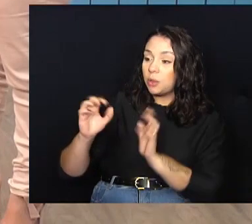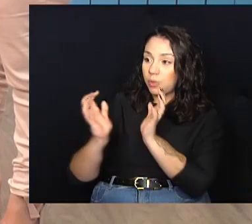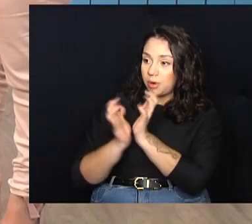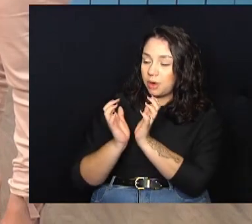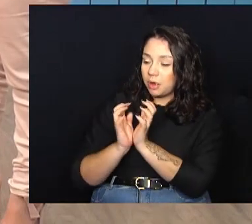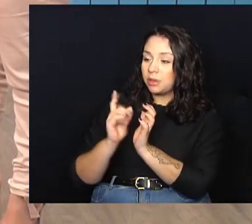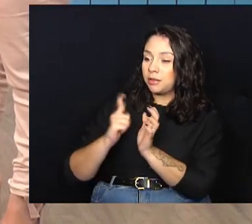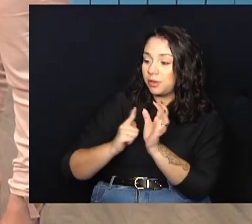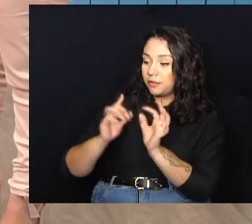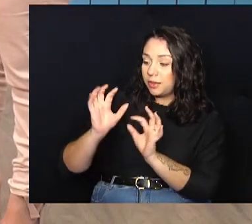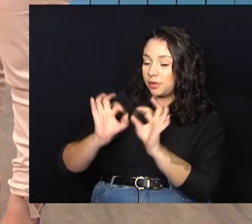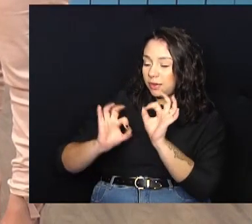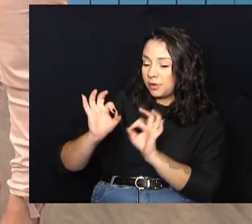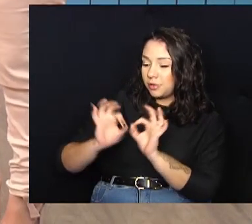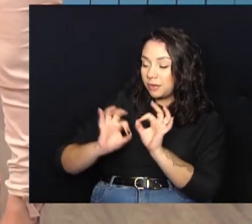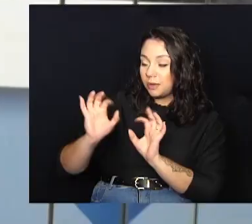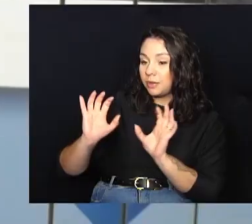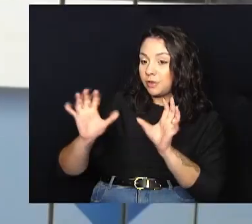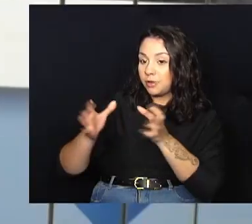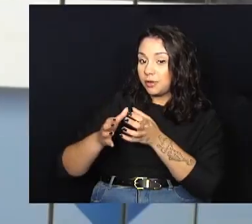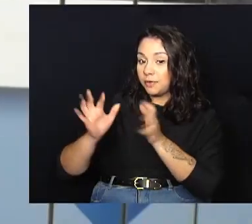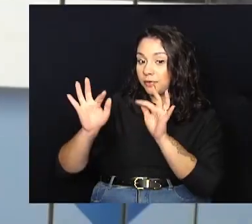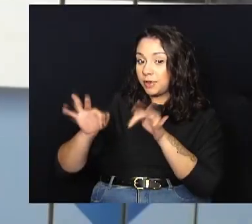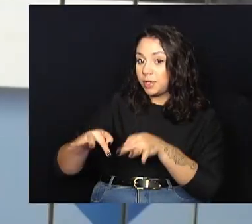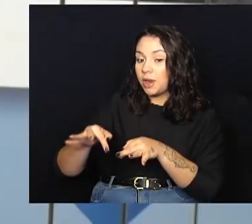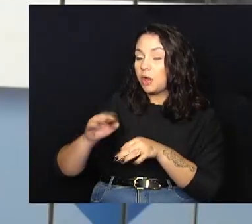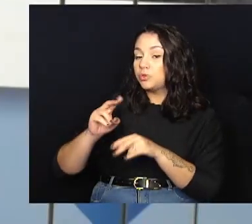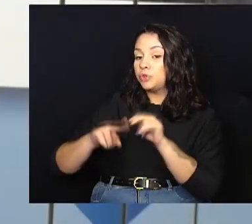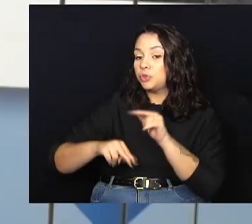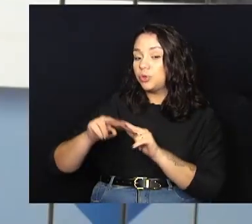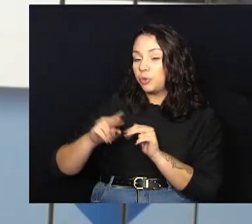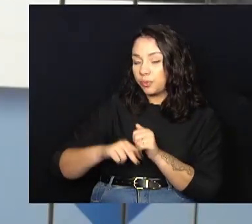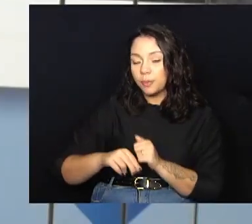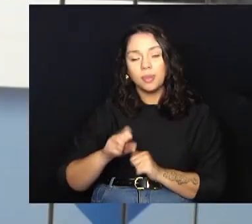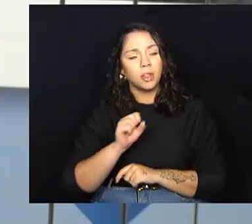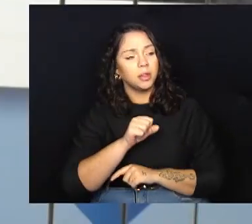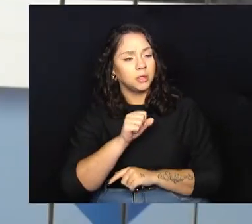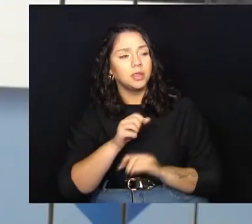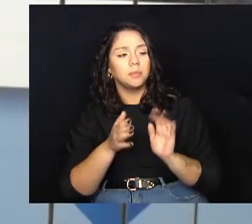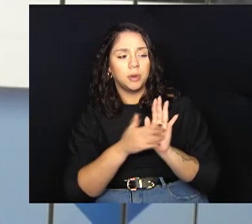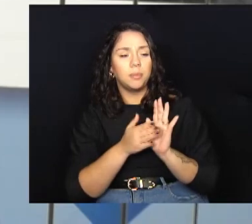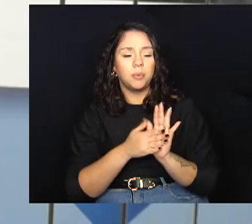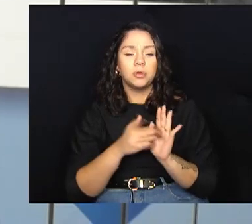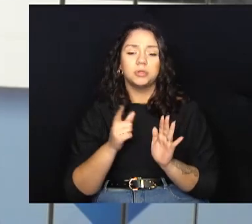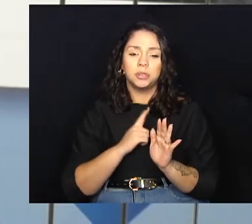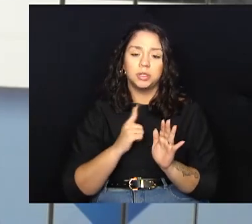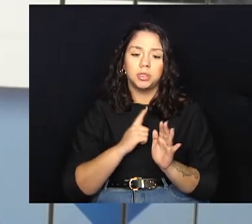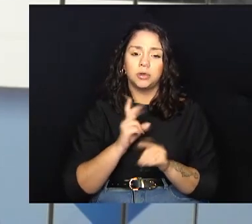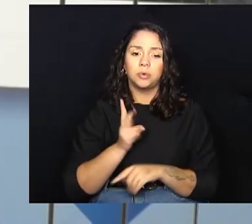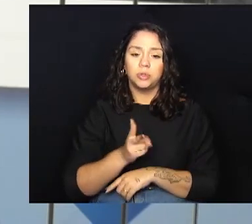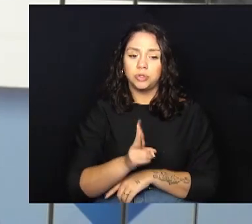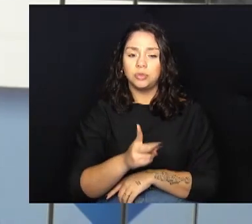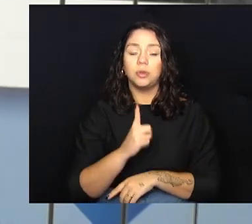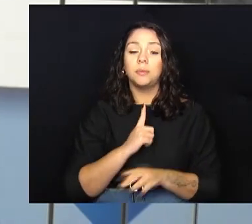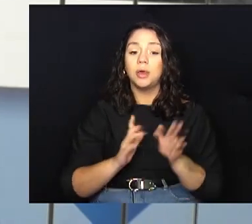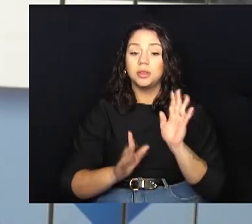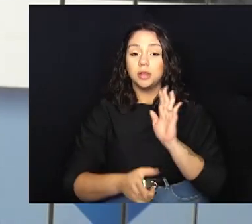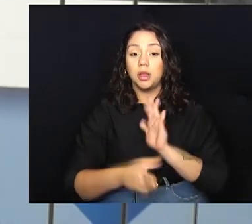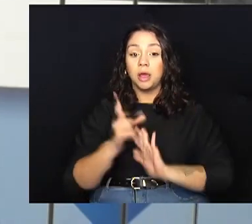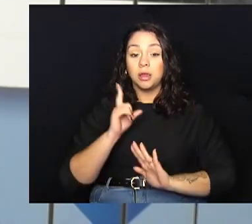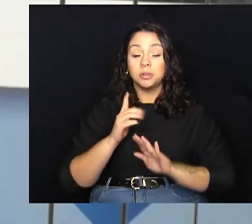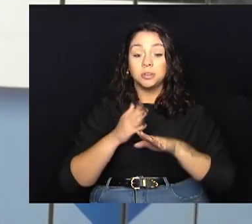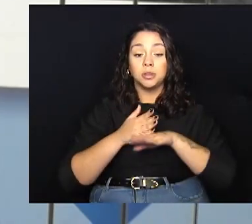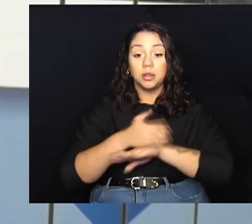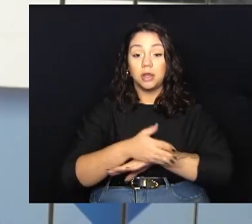finalzinho do mês de junho sim porque olha para que as propostas continua M entrando na Câmara elas precisam antes passar pelas